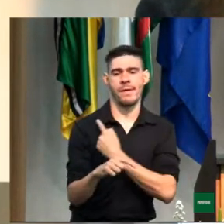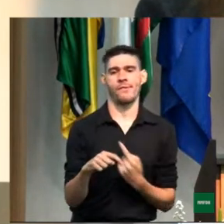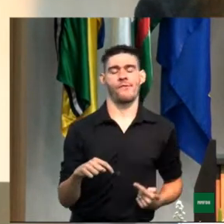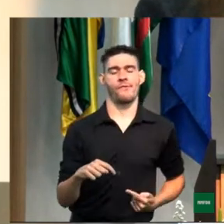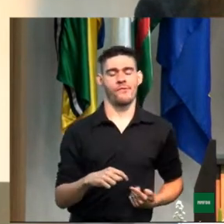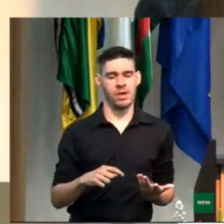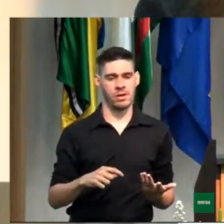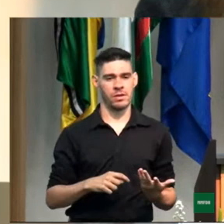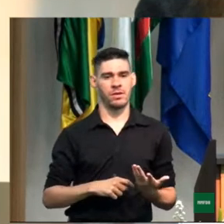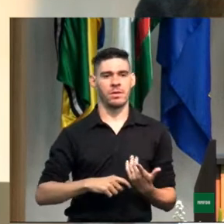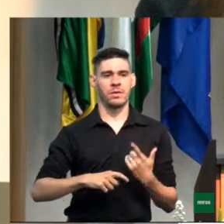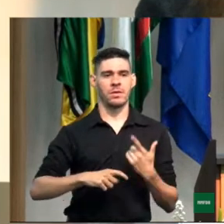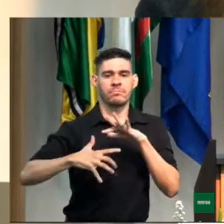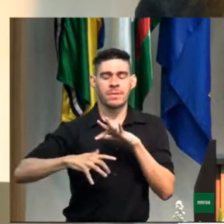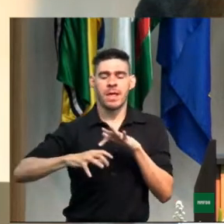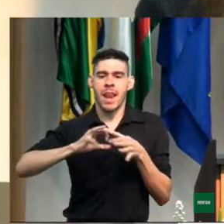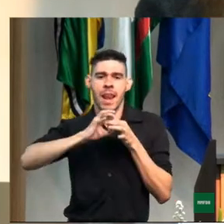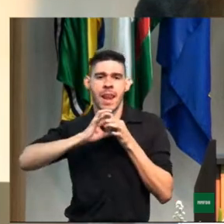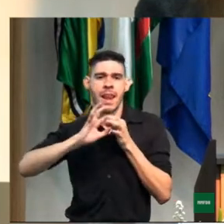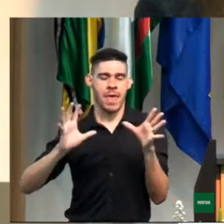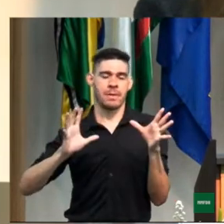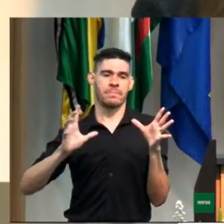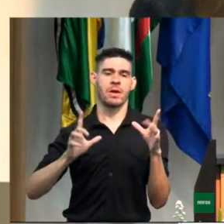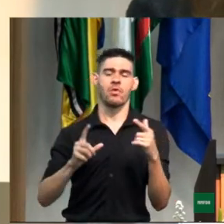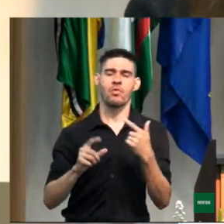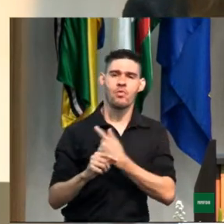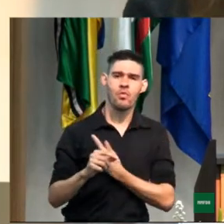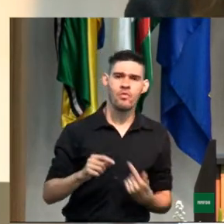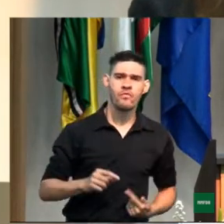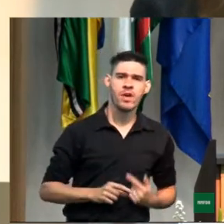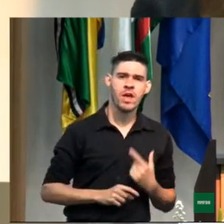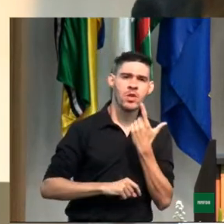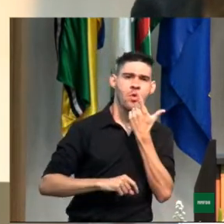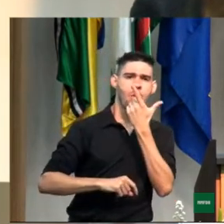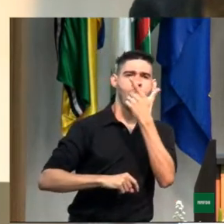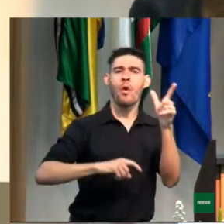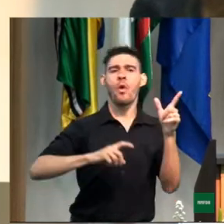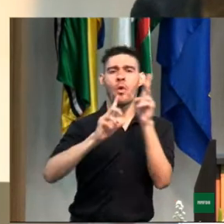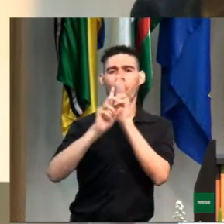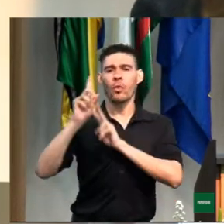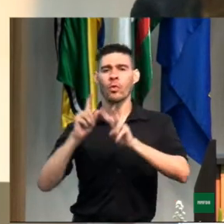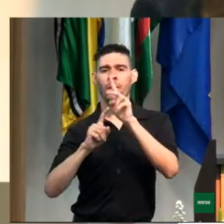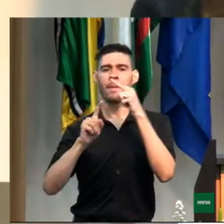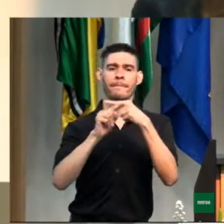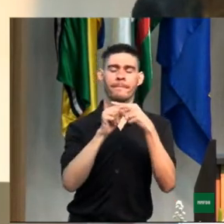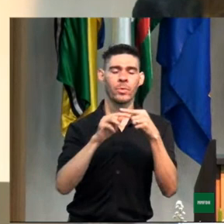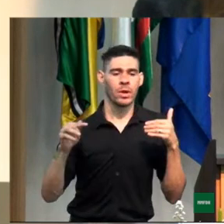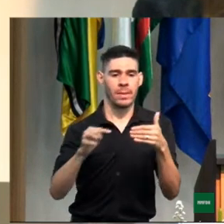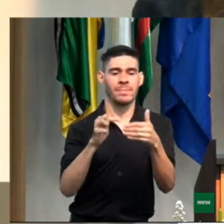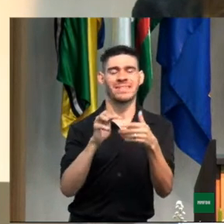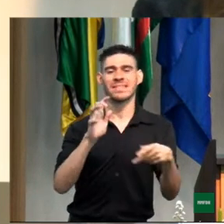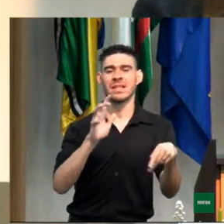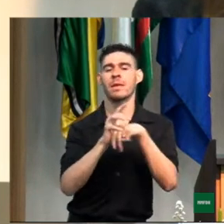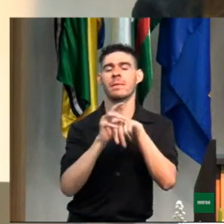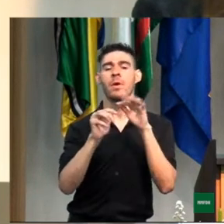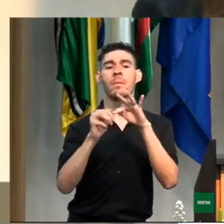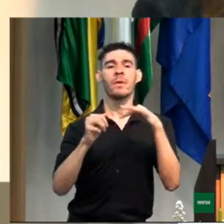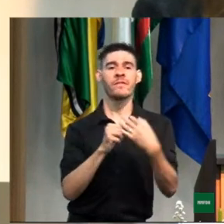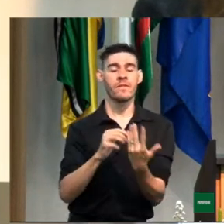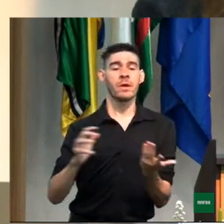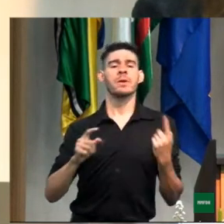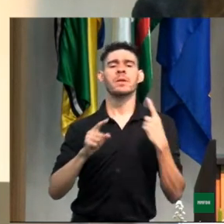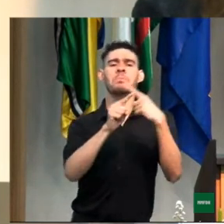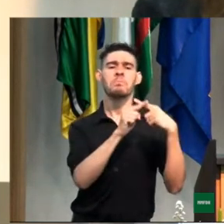liberal, né, um governo com outras diretrizes, por que o governo ter um Ministério da Família? E a gente sabe cada vez